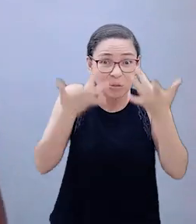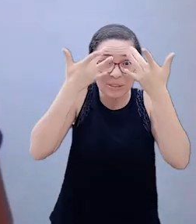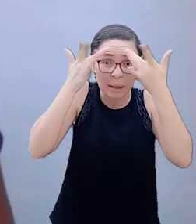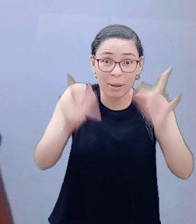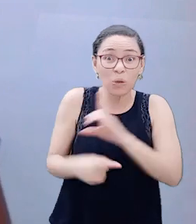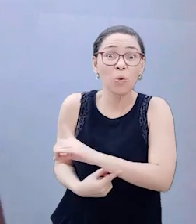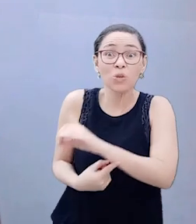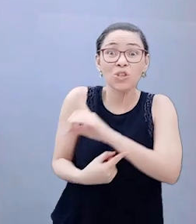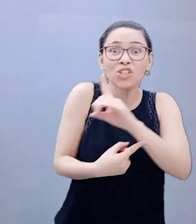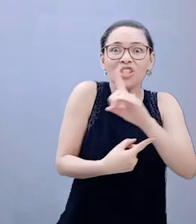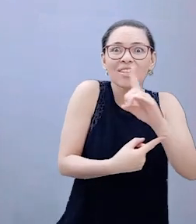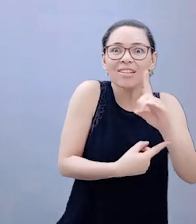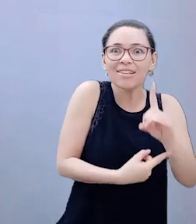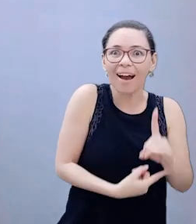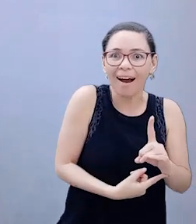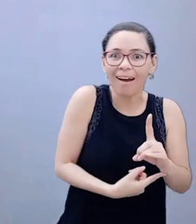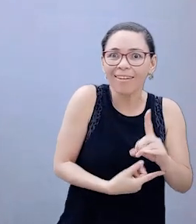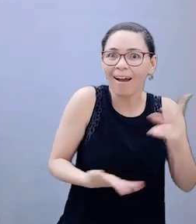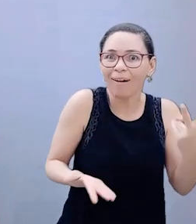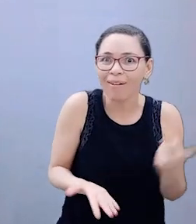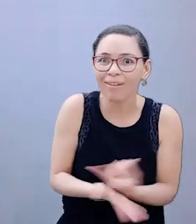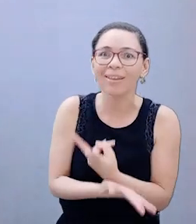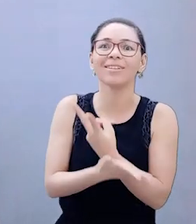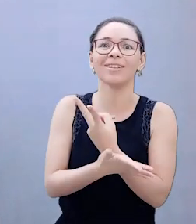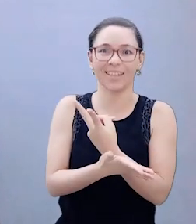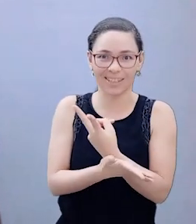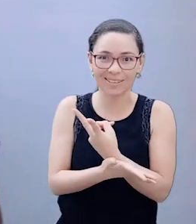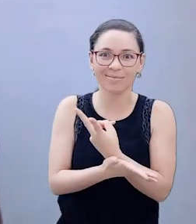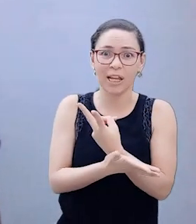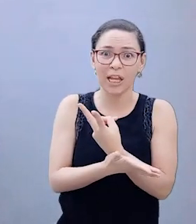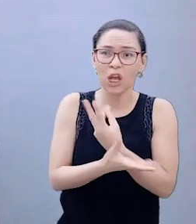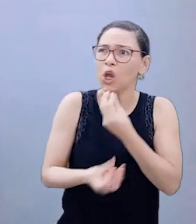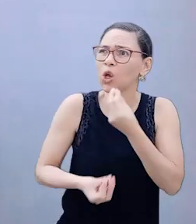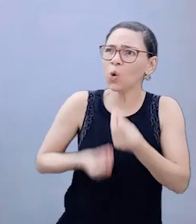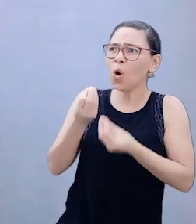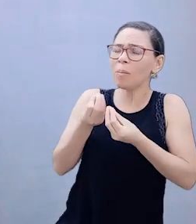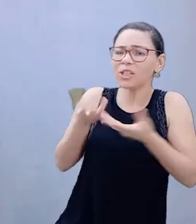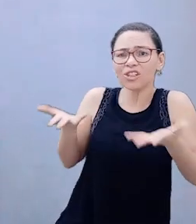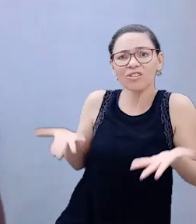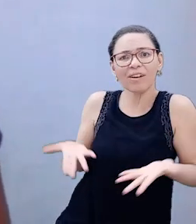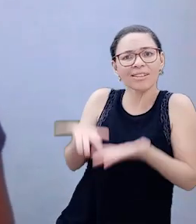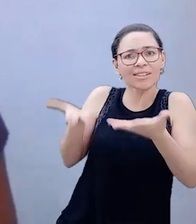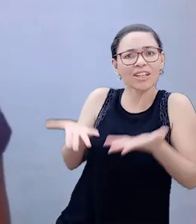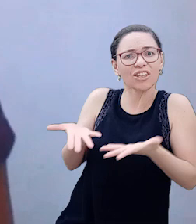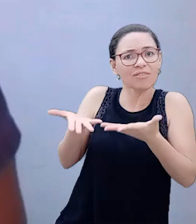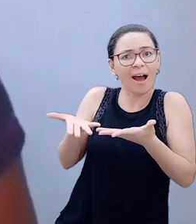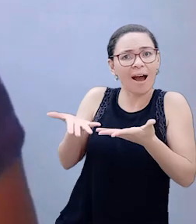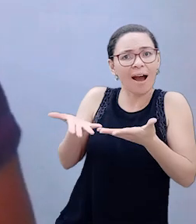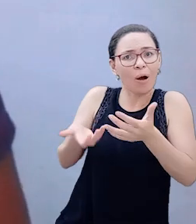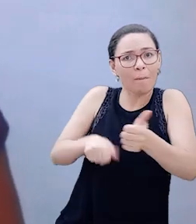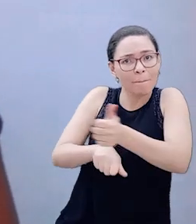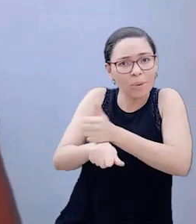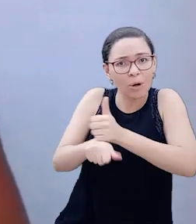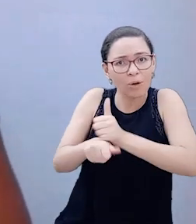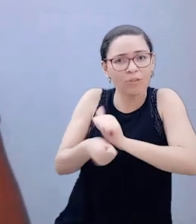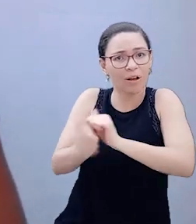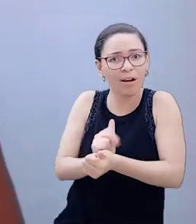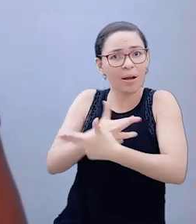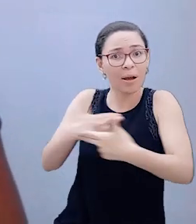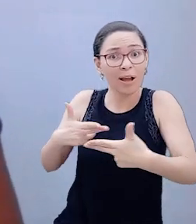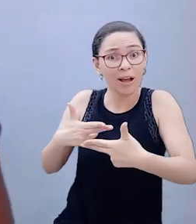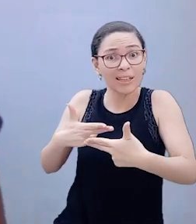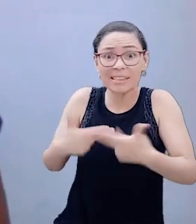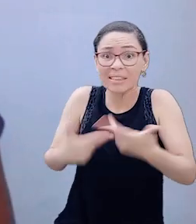grande desafio que se gerou no contexto de pandemia foi como se motivar para uma data que não existe. Atletas e comissões técnicas precisaram